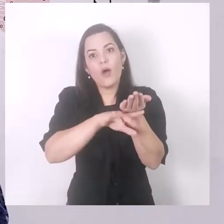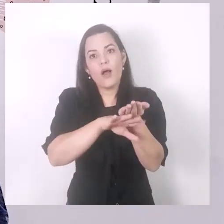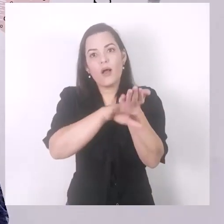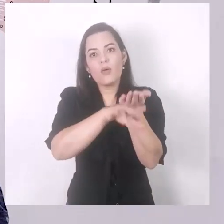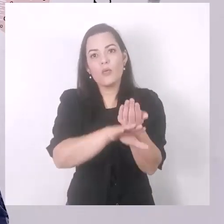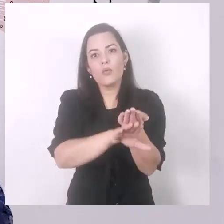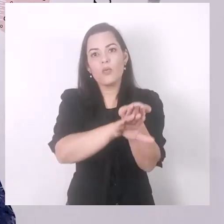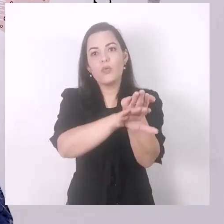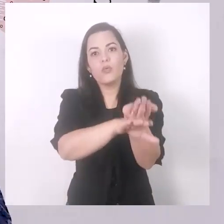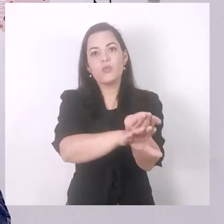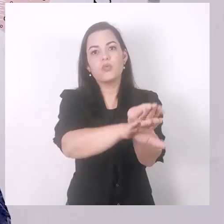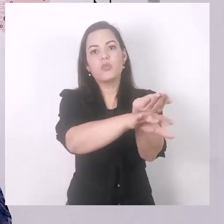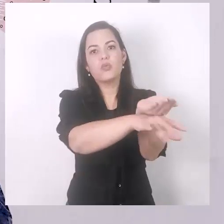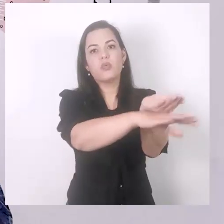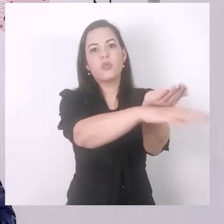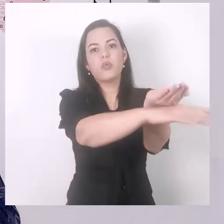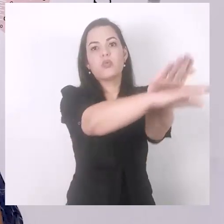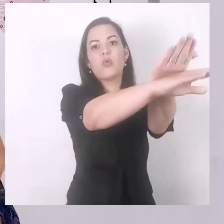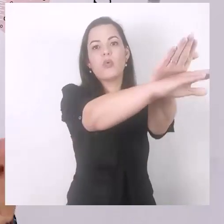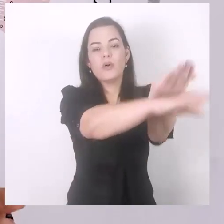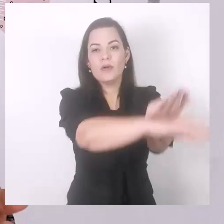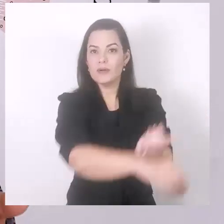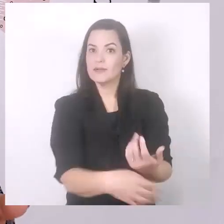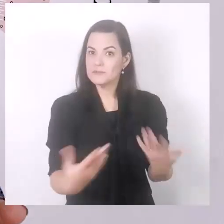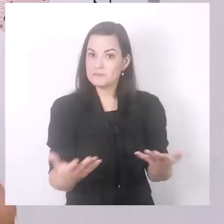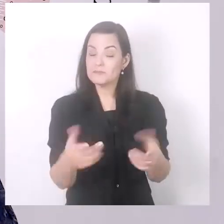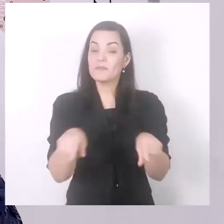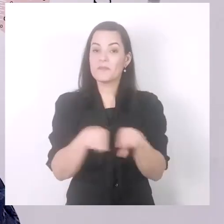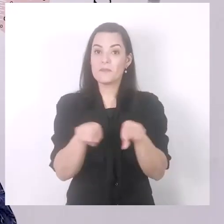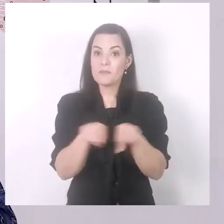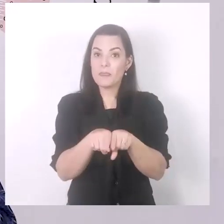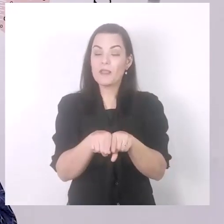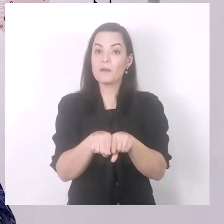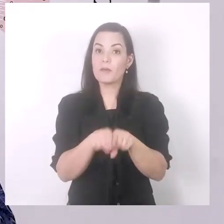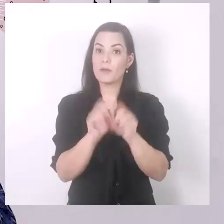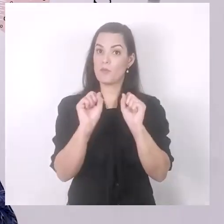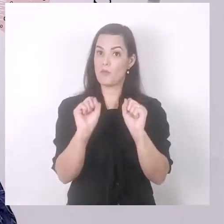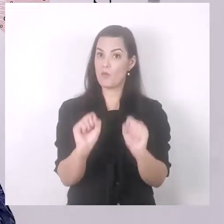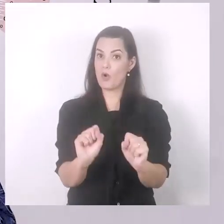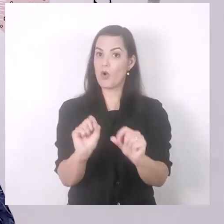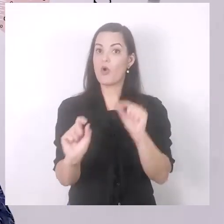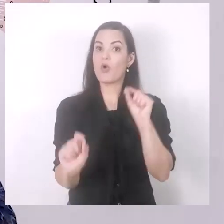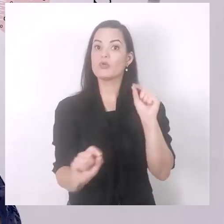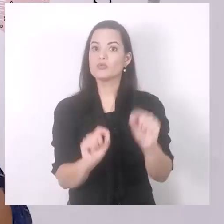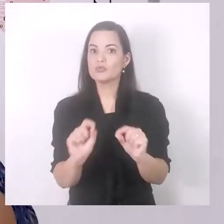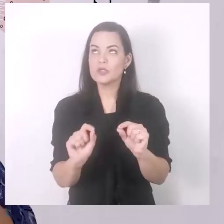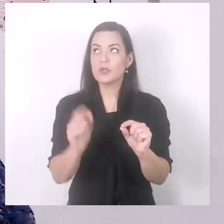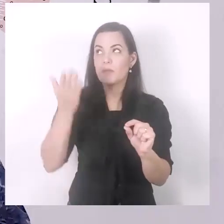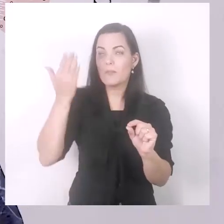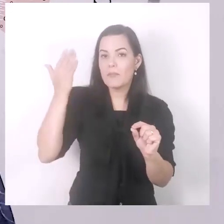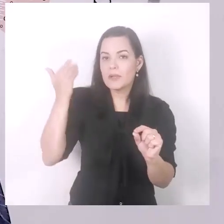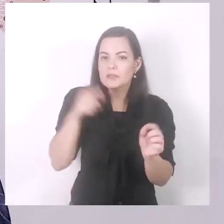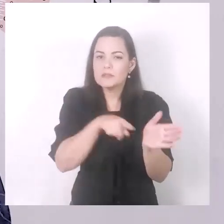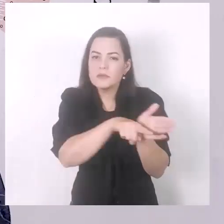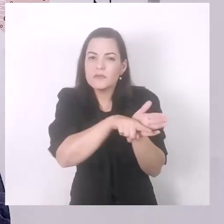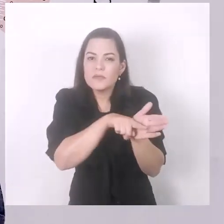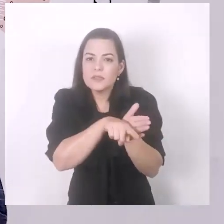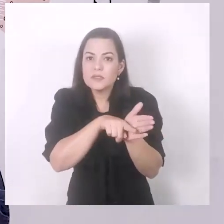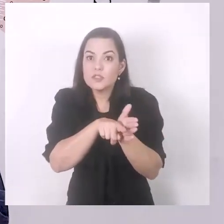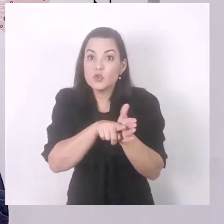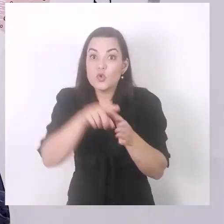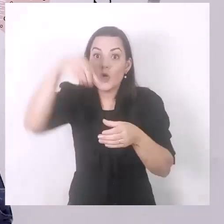águas. Agora, nós tínhamos também uma possibilidade de investigação no fundo